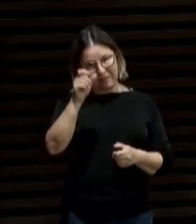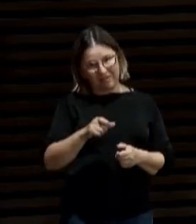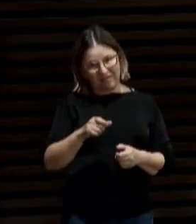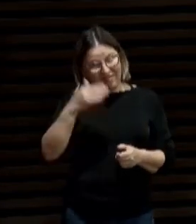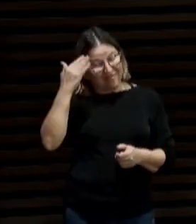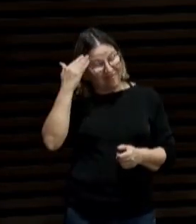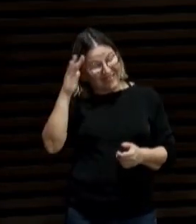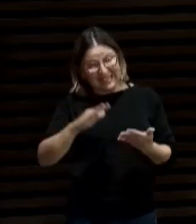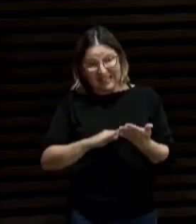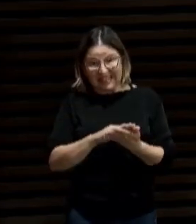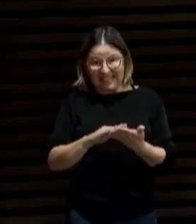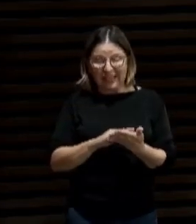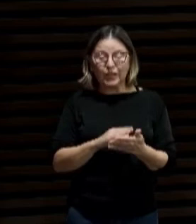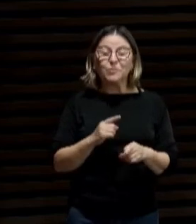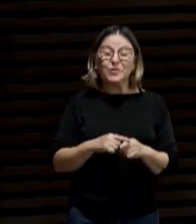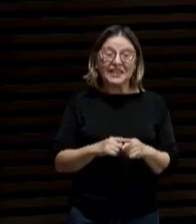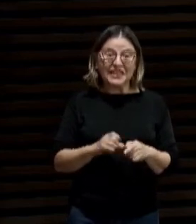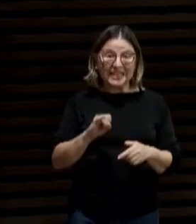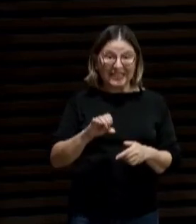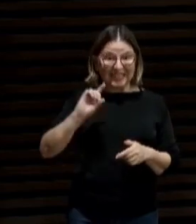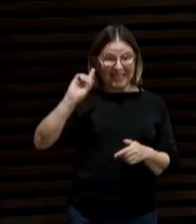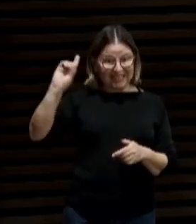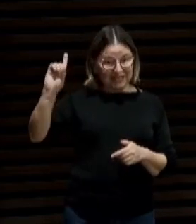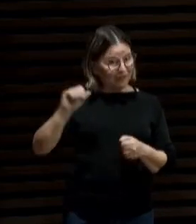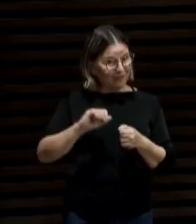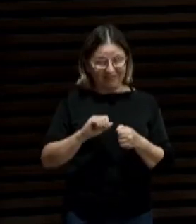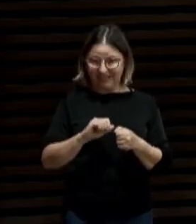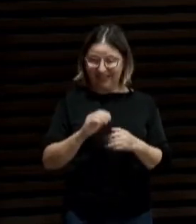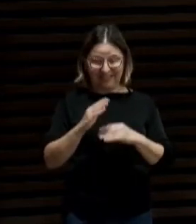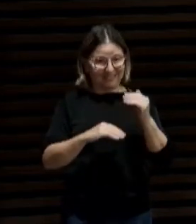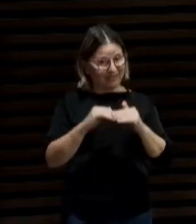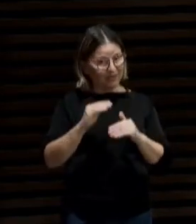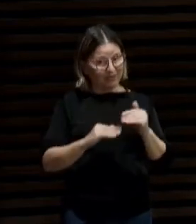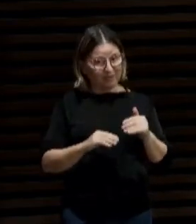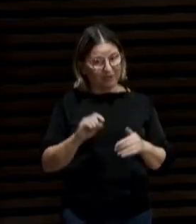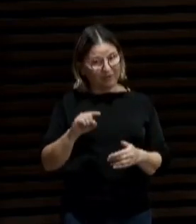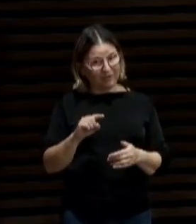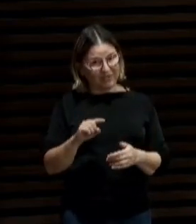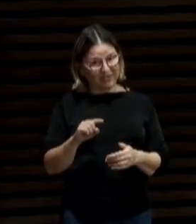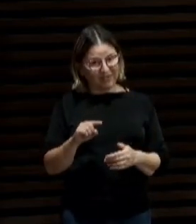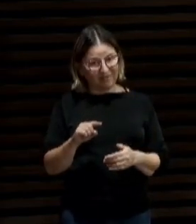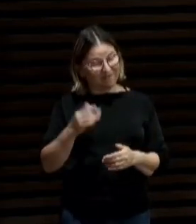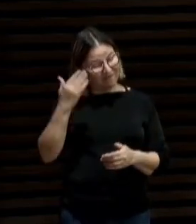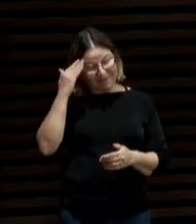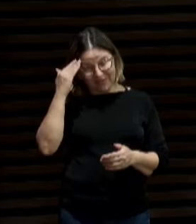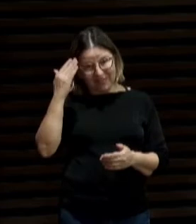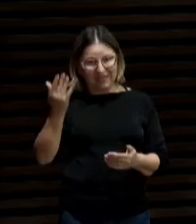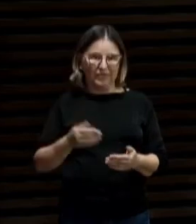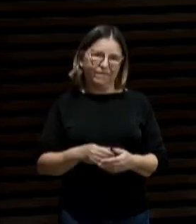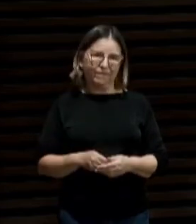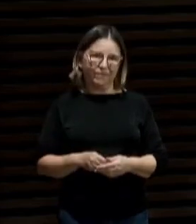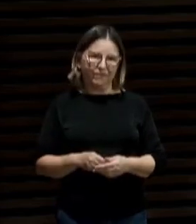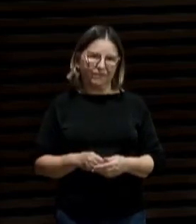nada. Porque se Deus não fizer, meu amado, você não vai entender nada. Ora, o